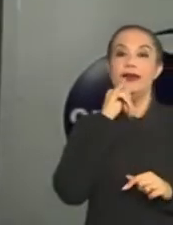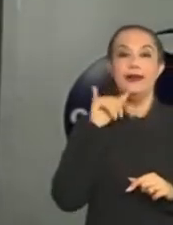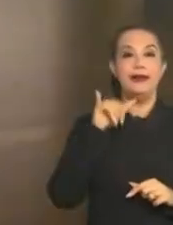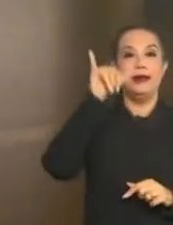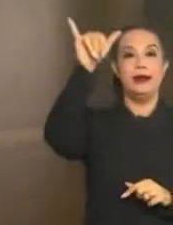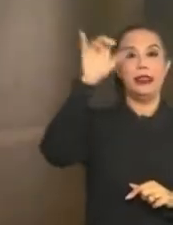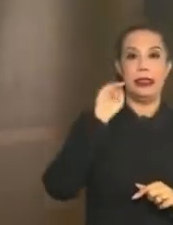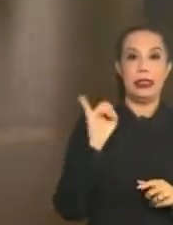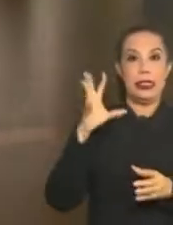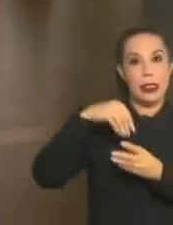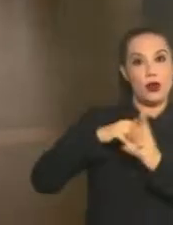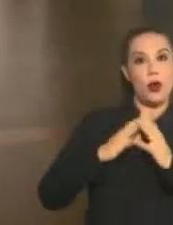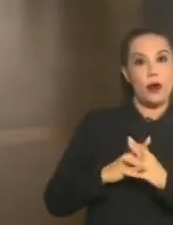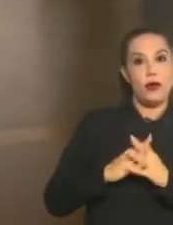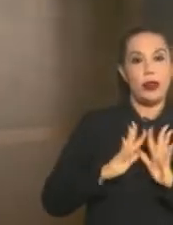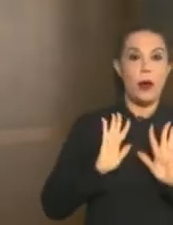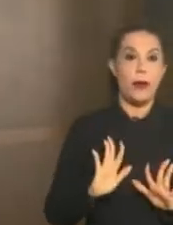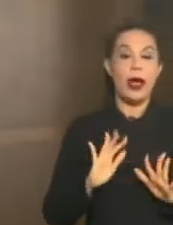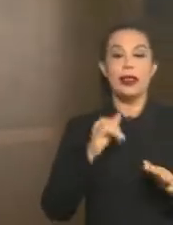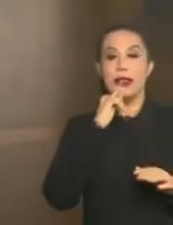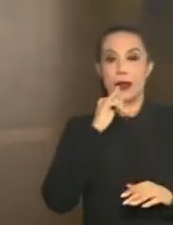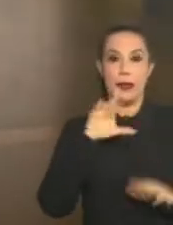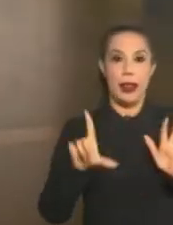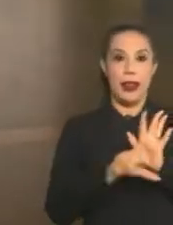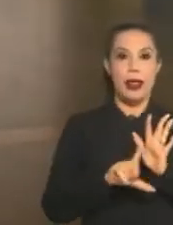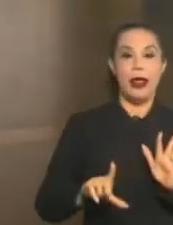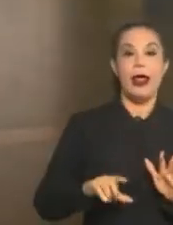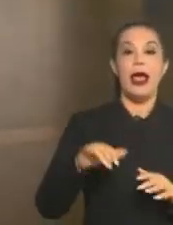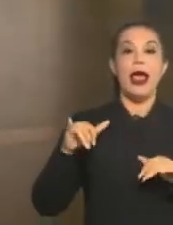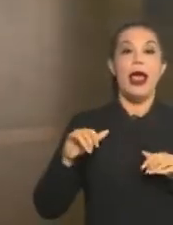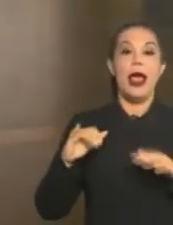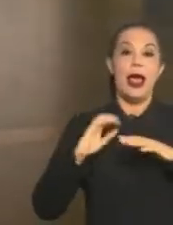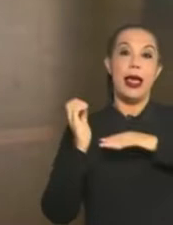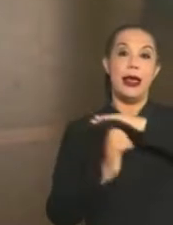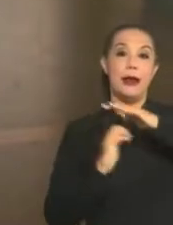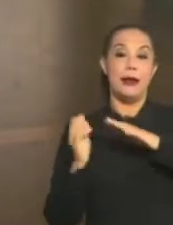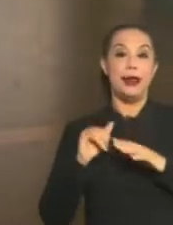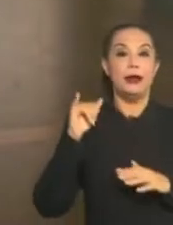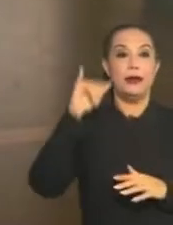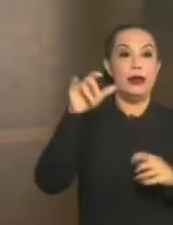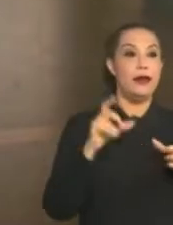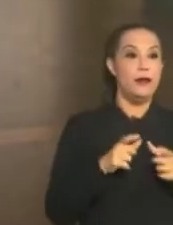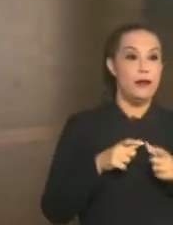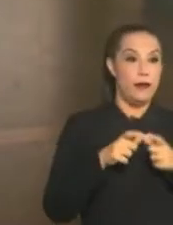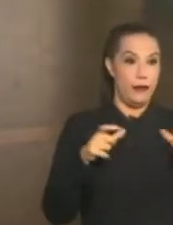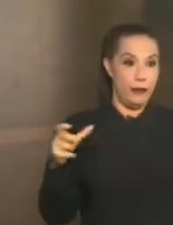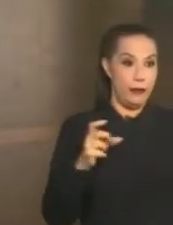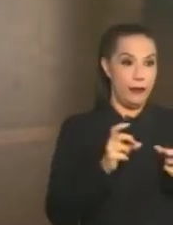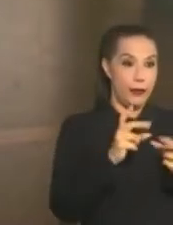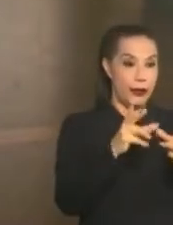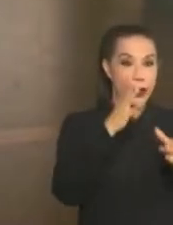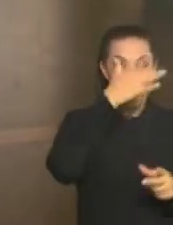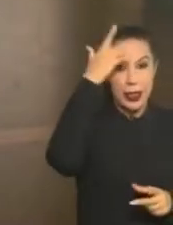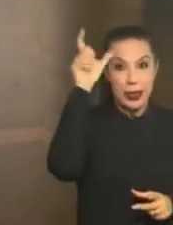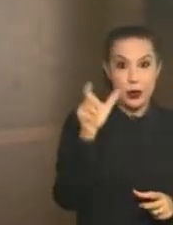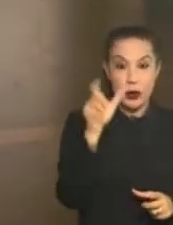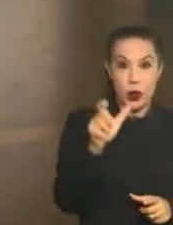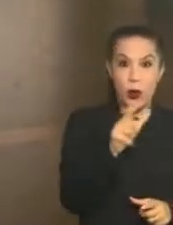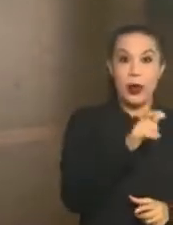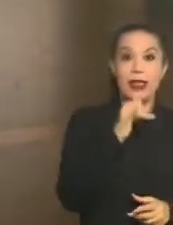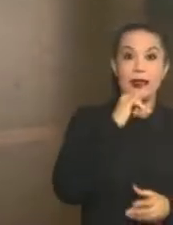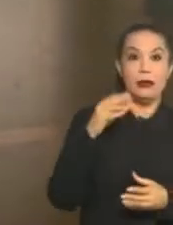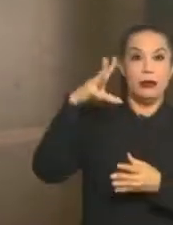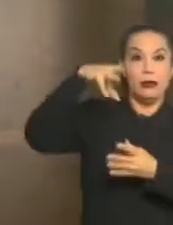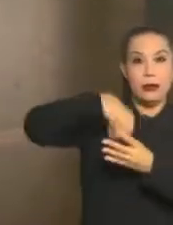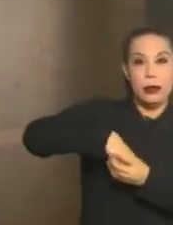avião. Pela lei, a empresa aérea poderá deixar de vender por até um ano bilhete a passageiro que tenha praticado